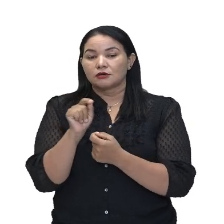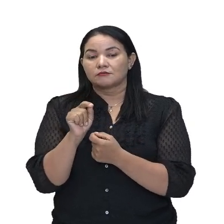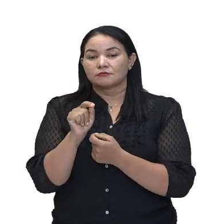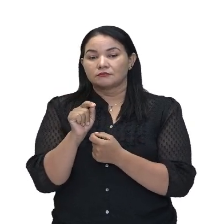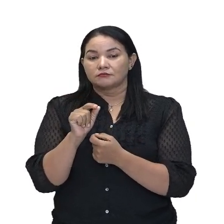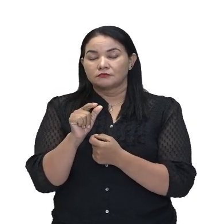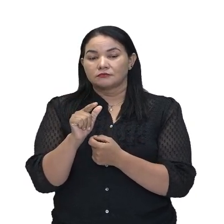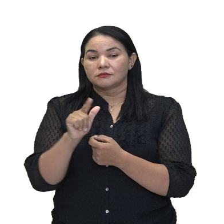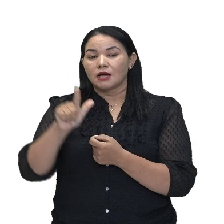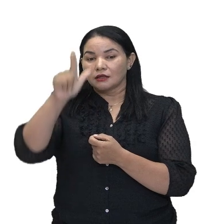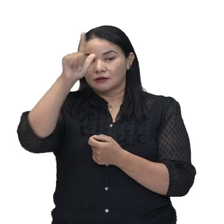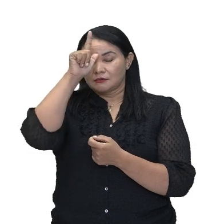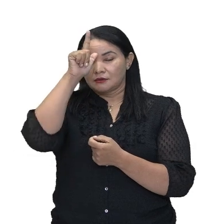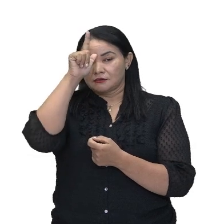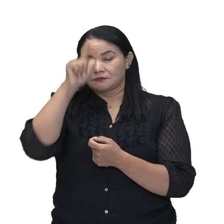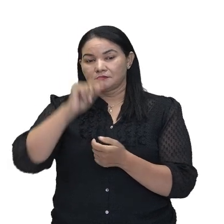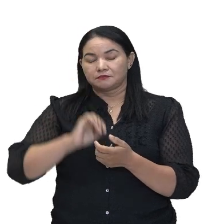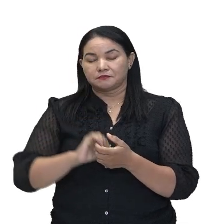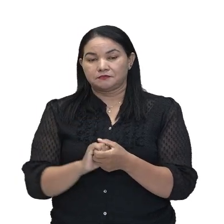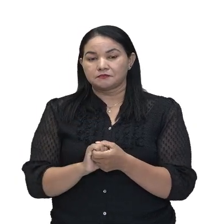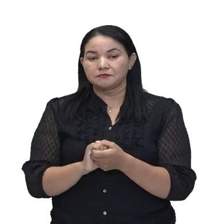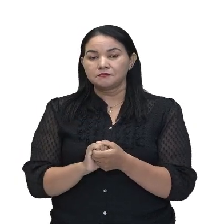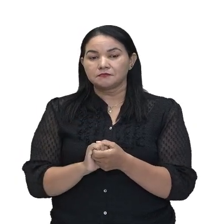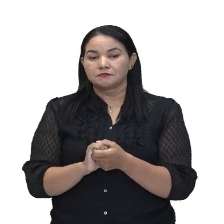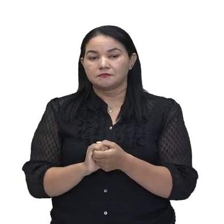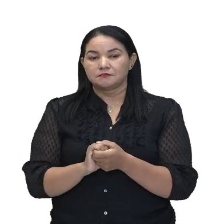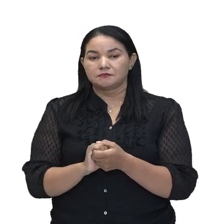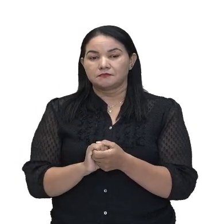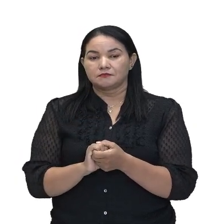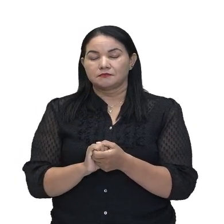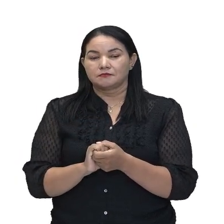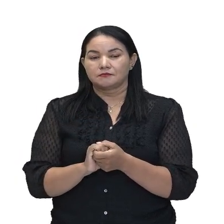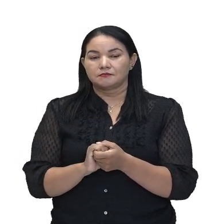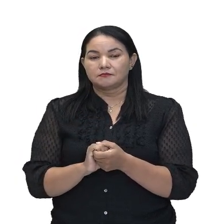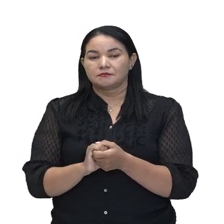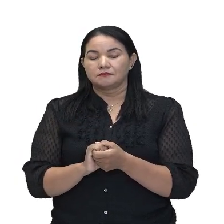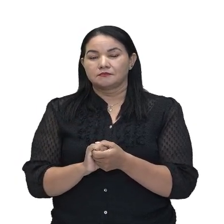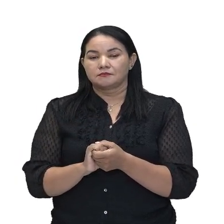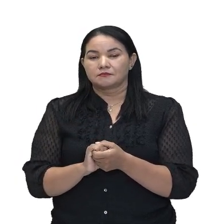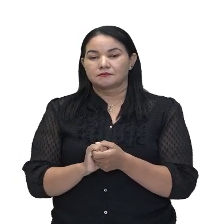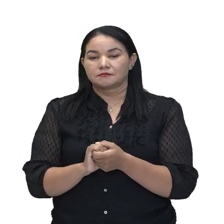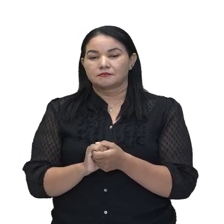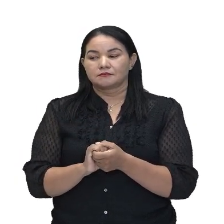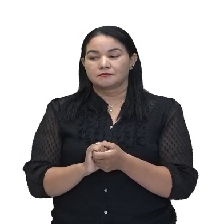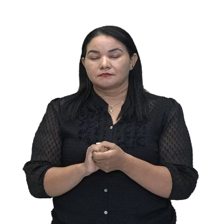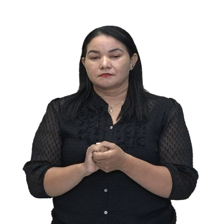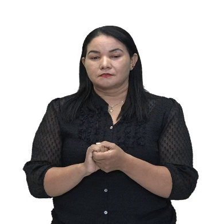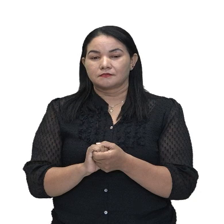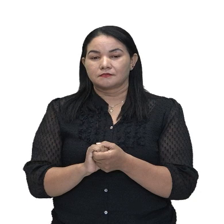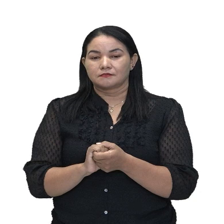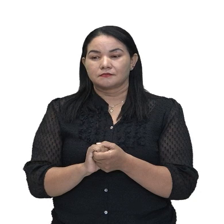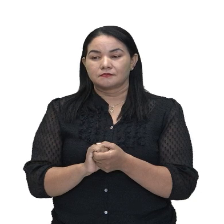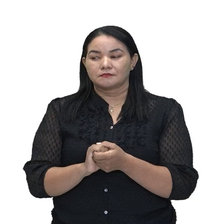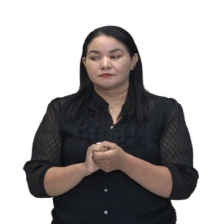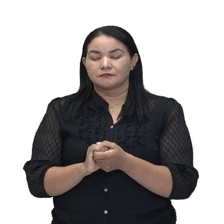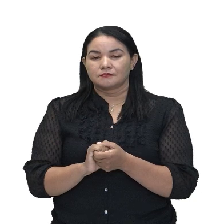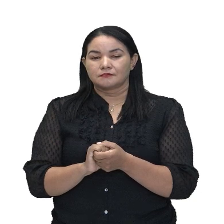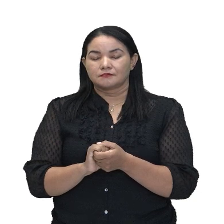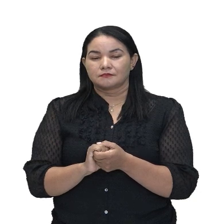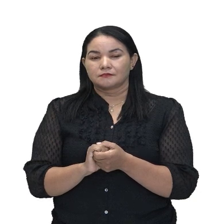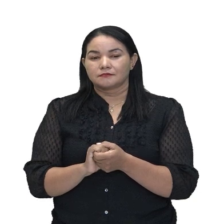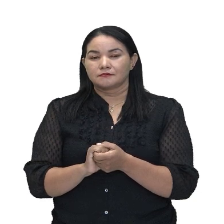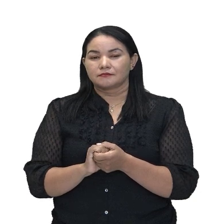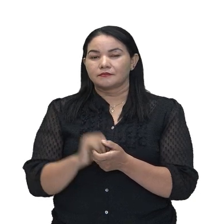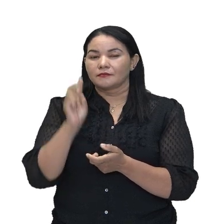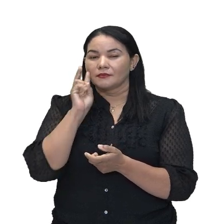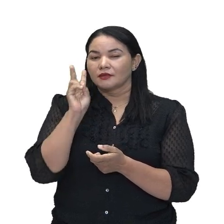da Alemanha, gente. A Alemanha, né? A gente acaba verificando aí, né,